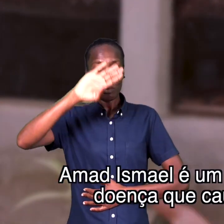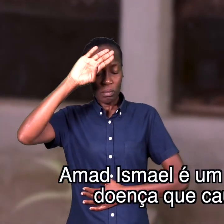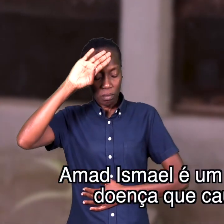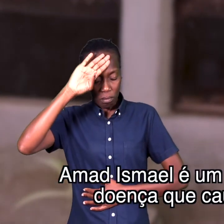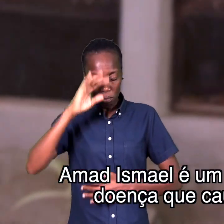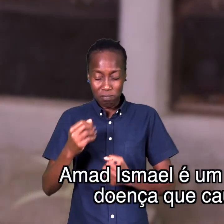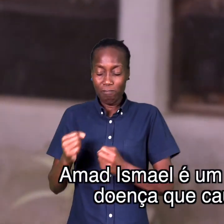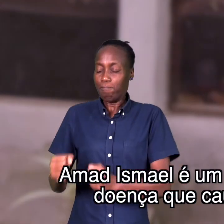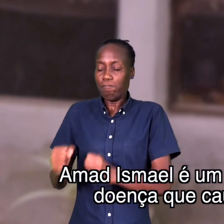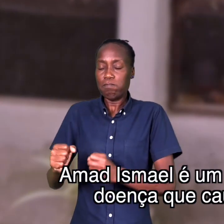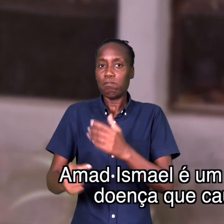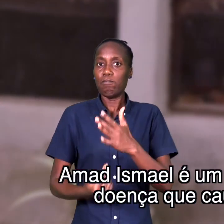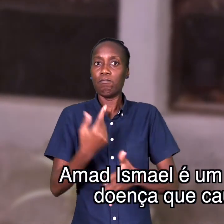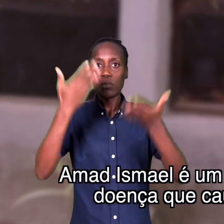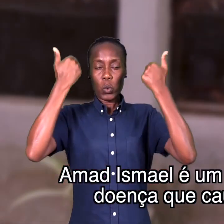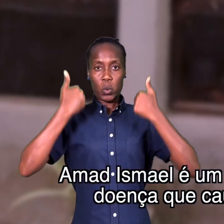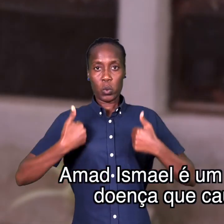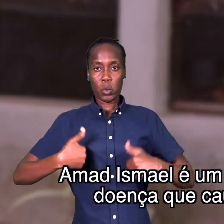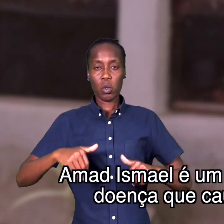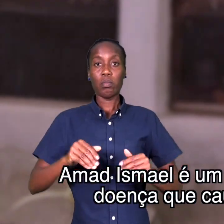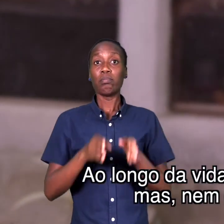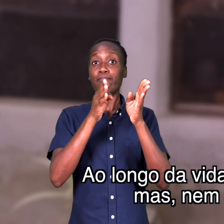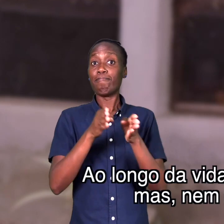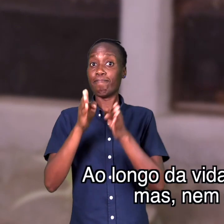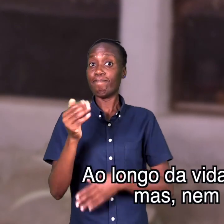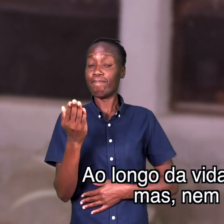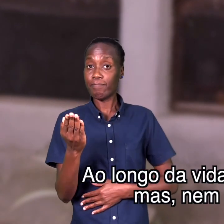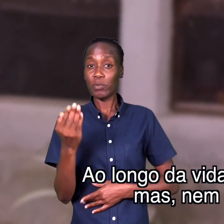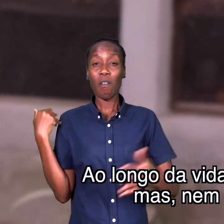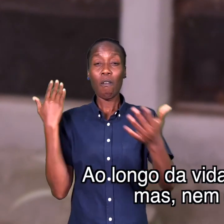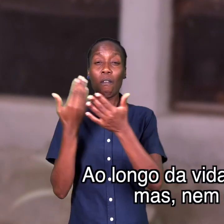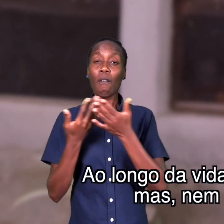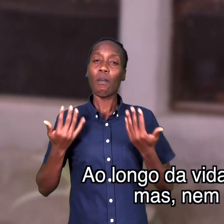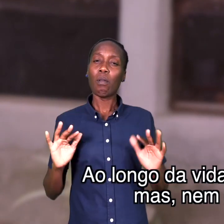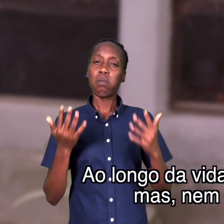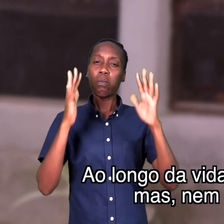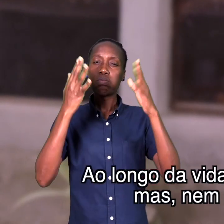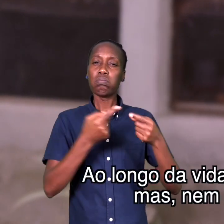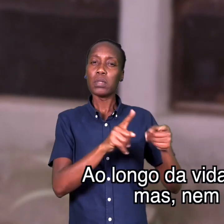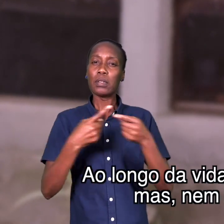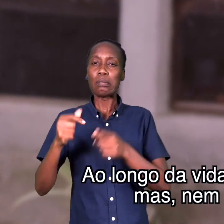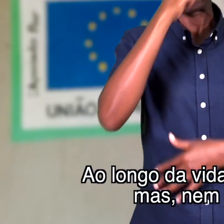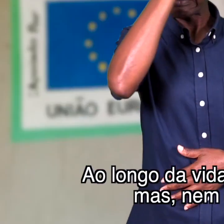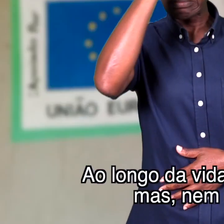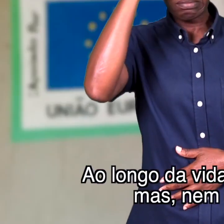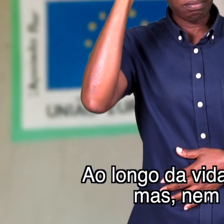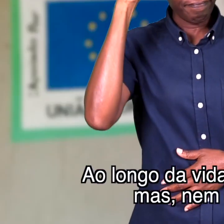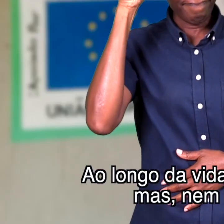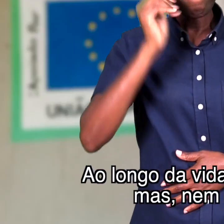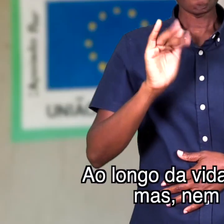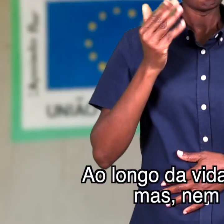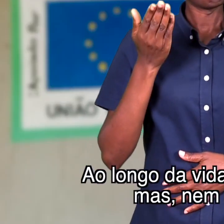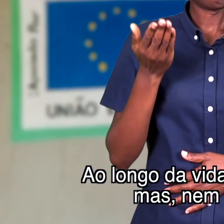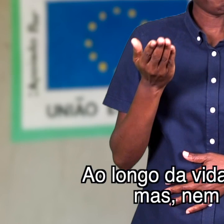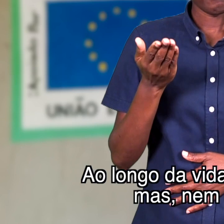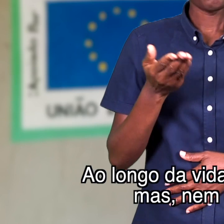sofre de epilepsia, doença que causou a deficiência físico-motora. Ao longo da vida, enfrentou diversas dificuldades, mas nem